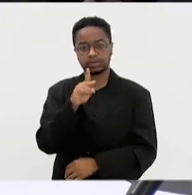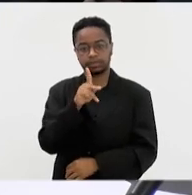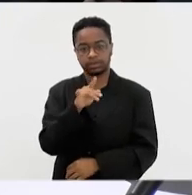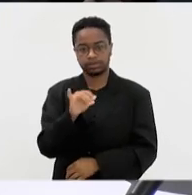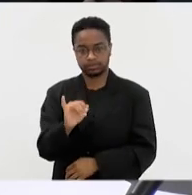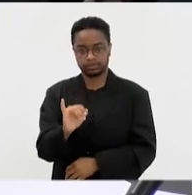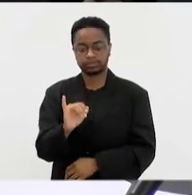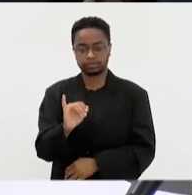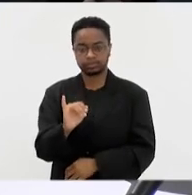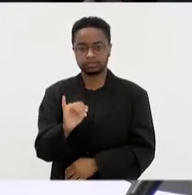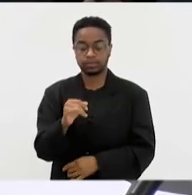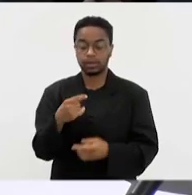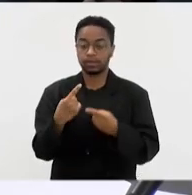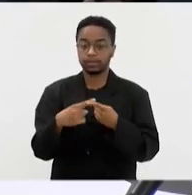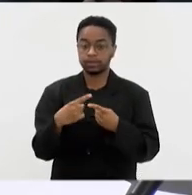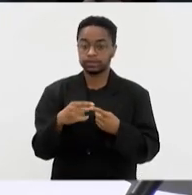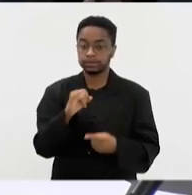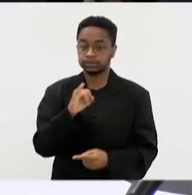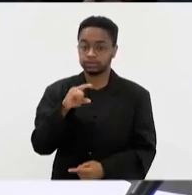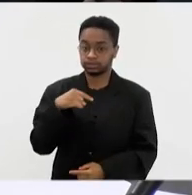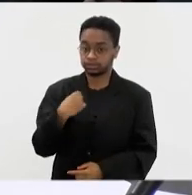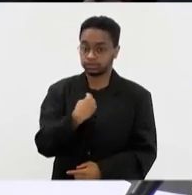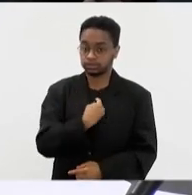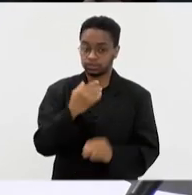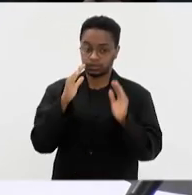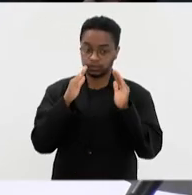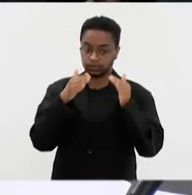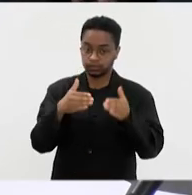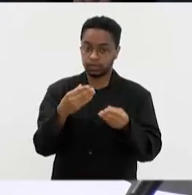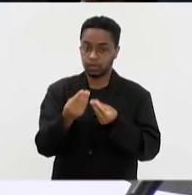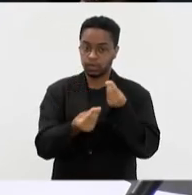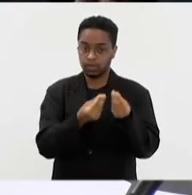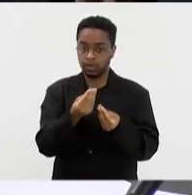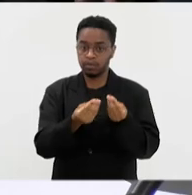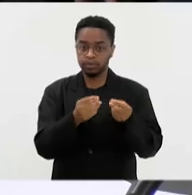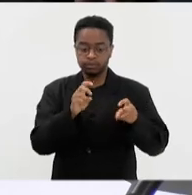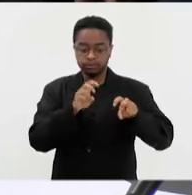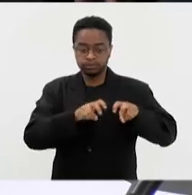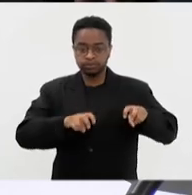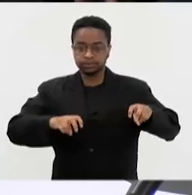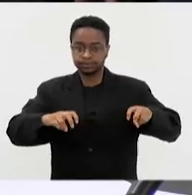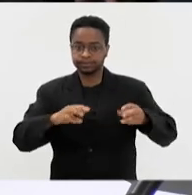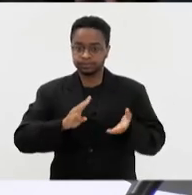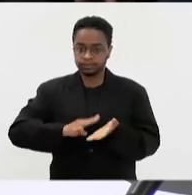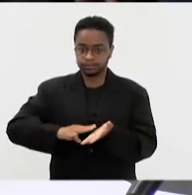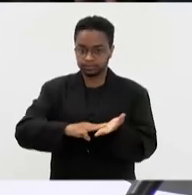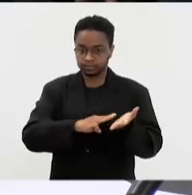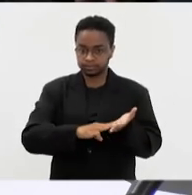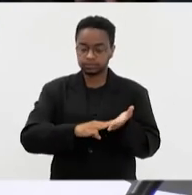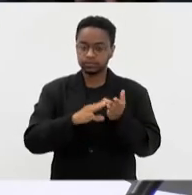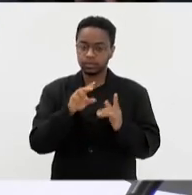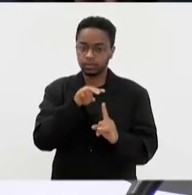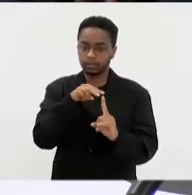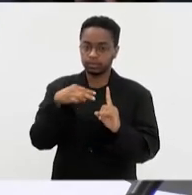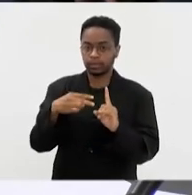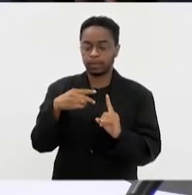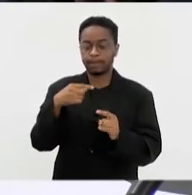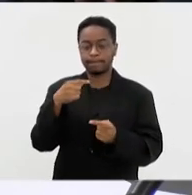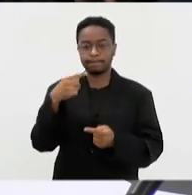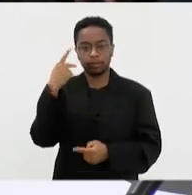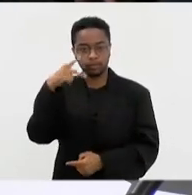né? Afinal, se a gente olhar aqui a composição da CPI, sob o ponto de vista político e